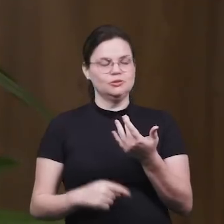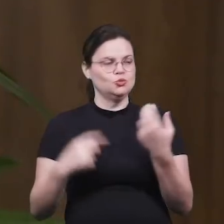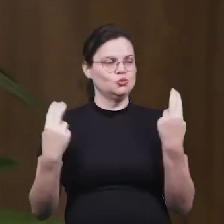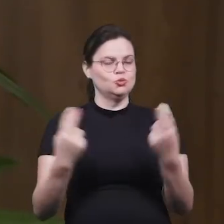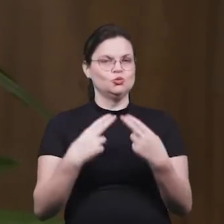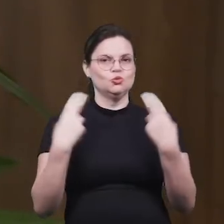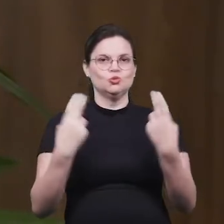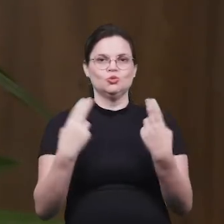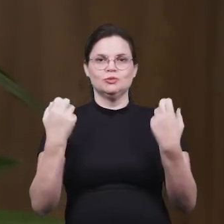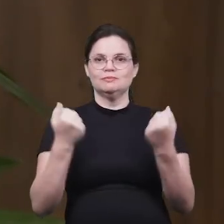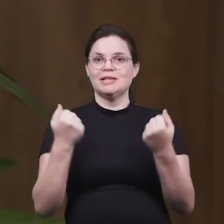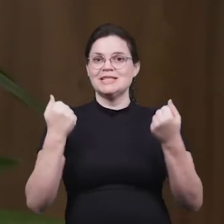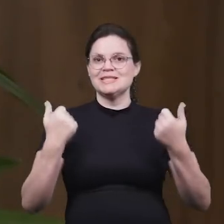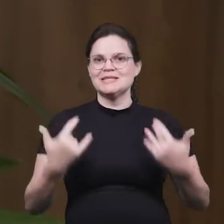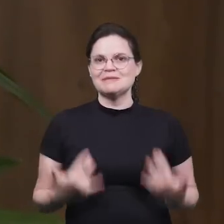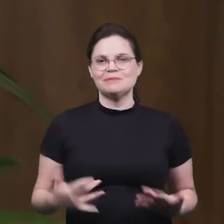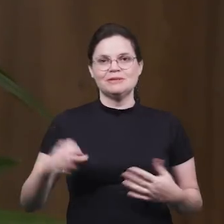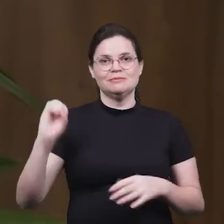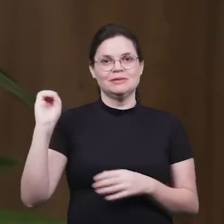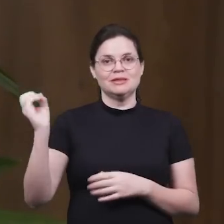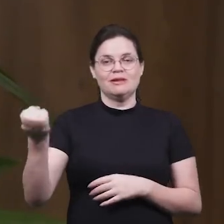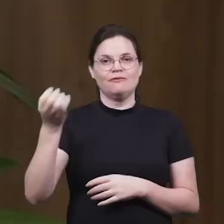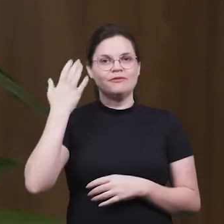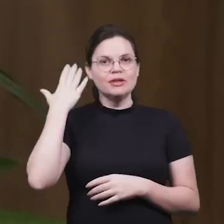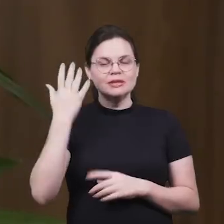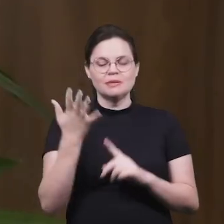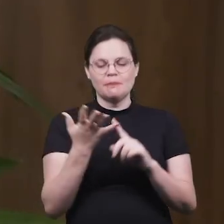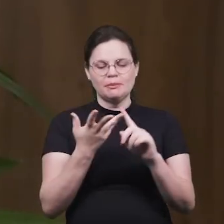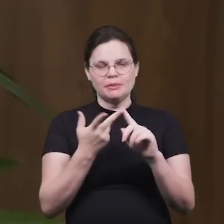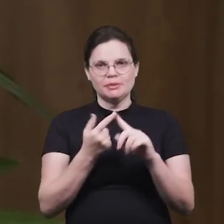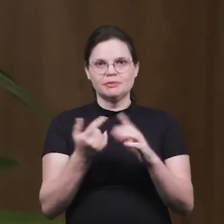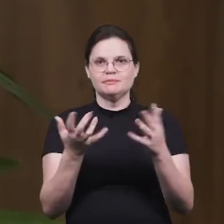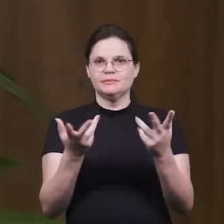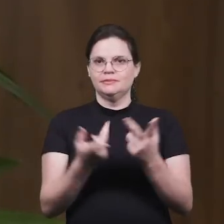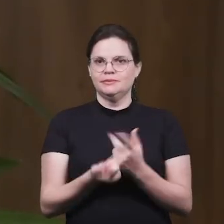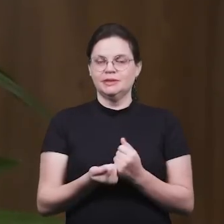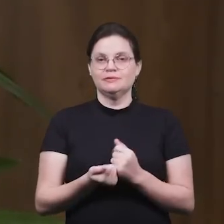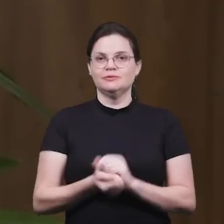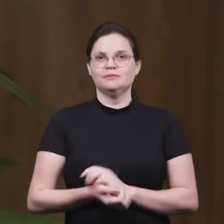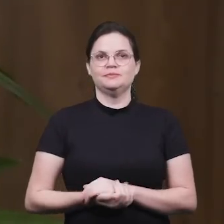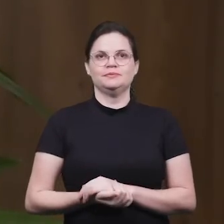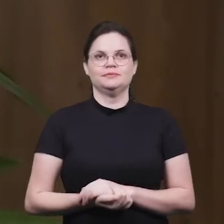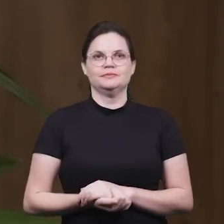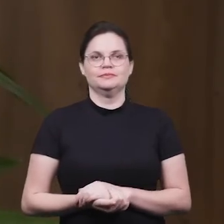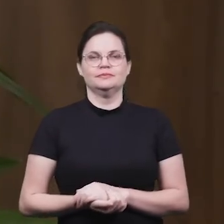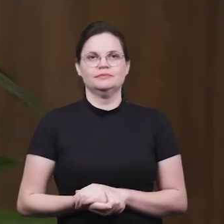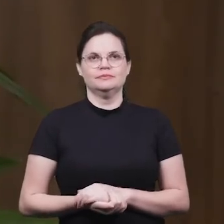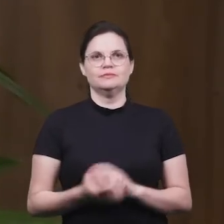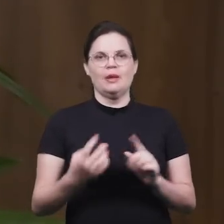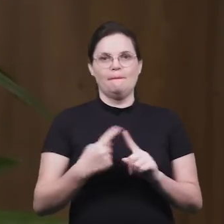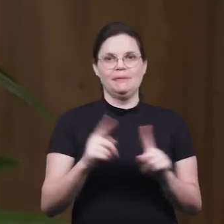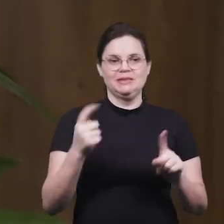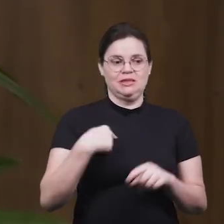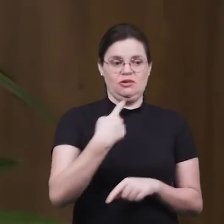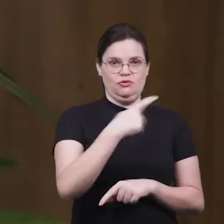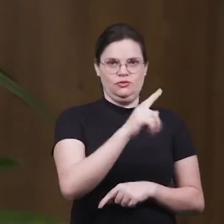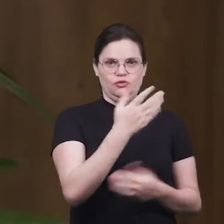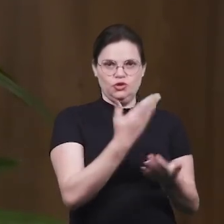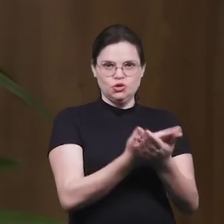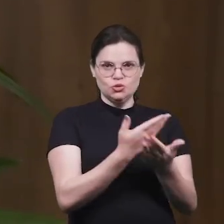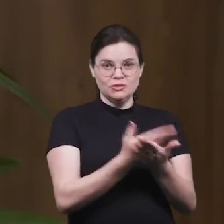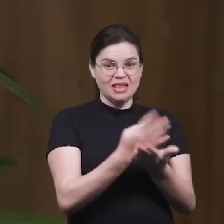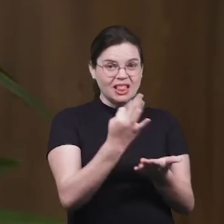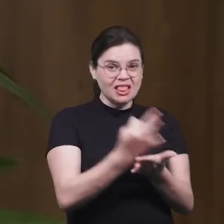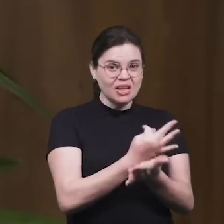inesgotável, vamos dizer, em cursos todos. Mas quando nós estudamos teologia era um